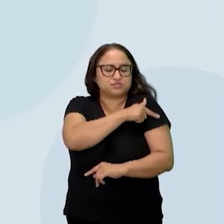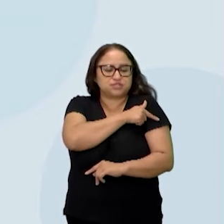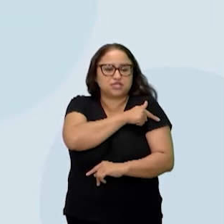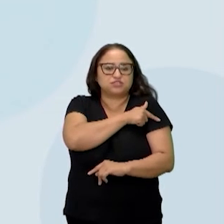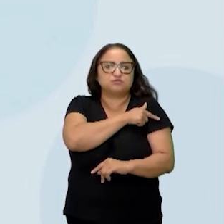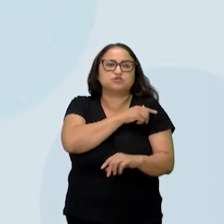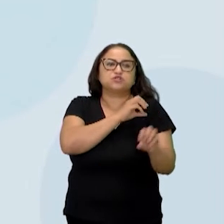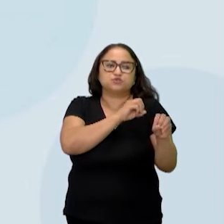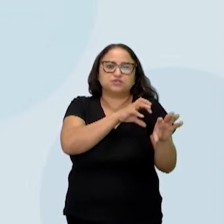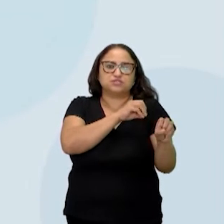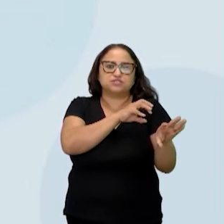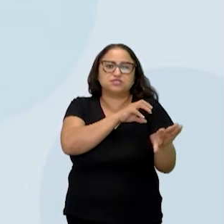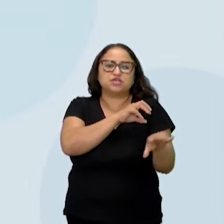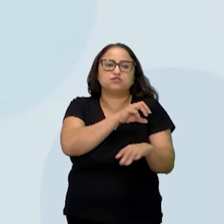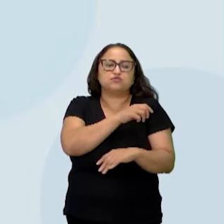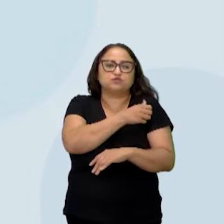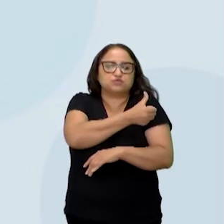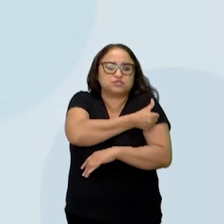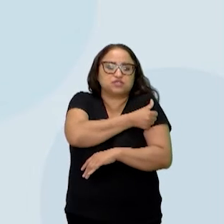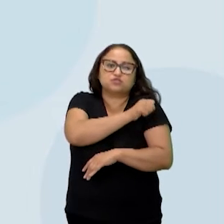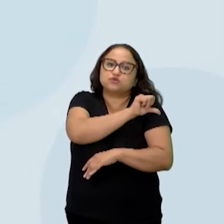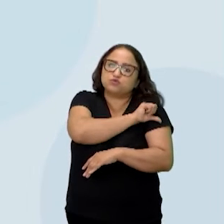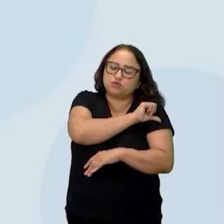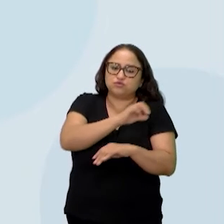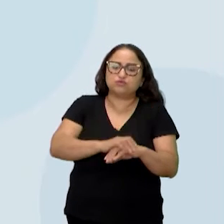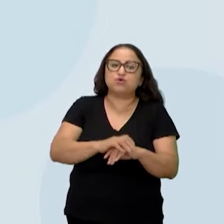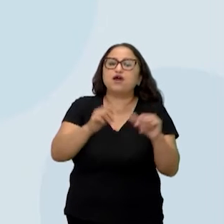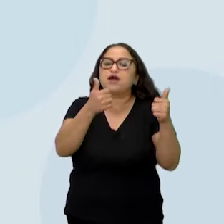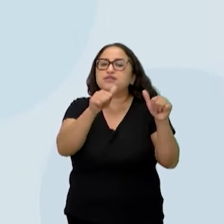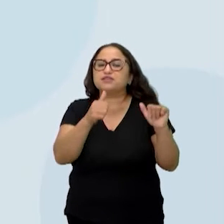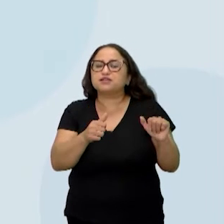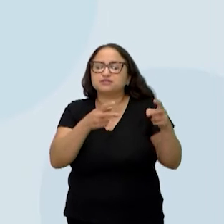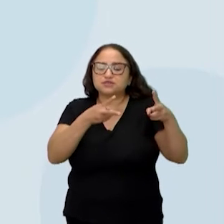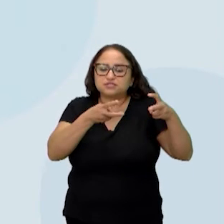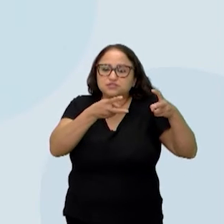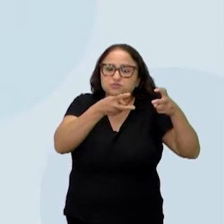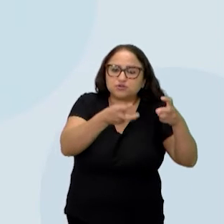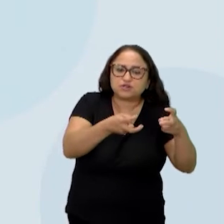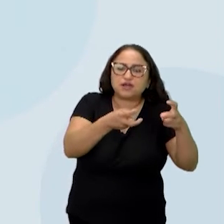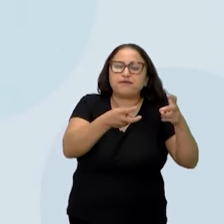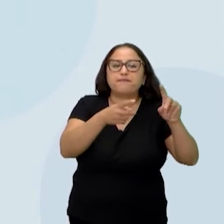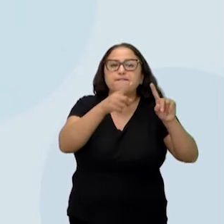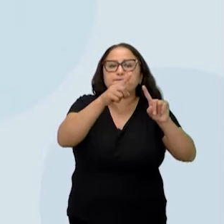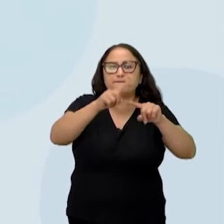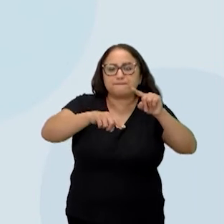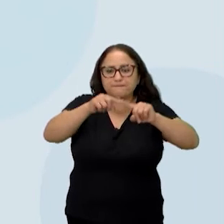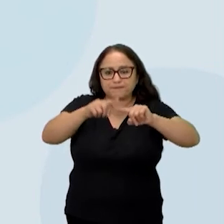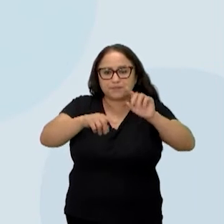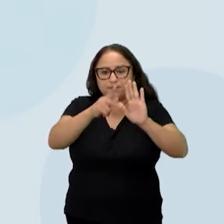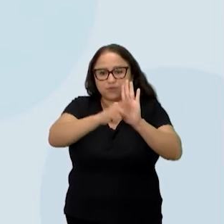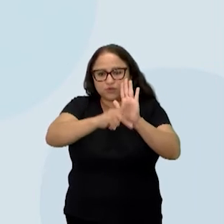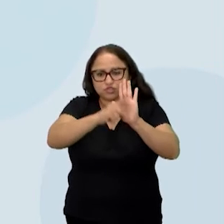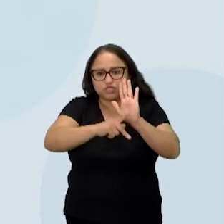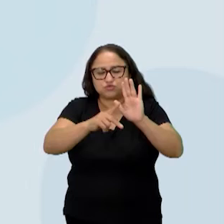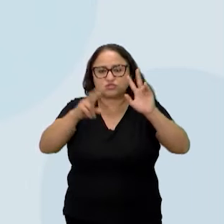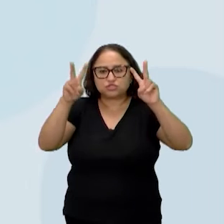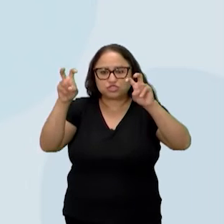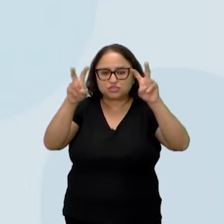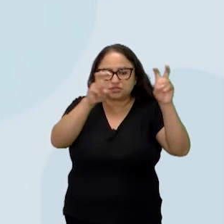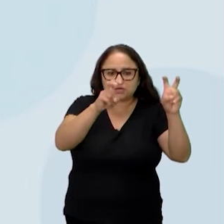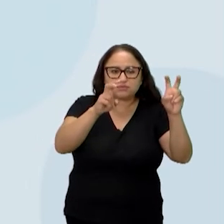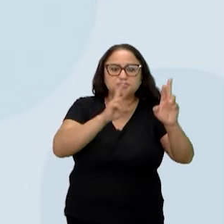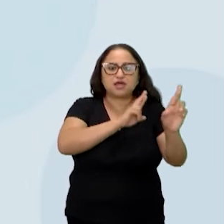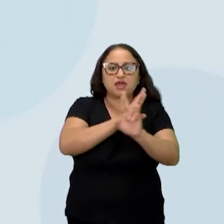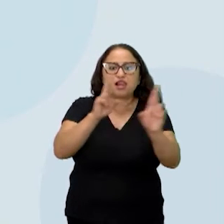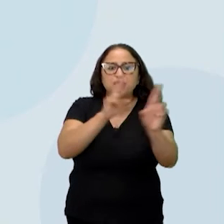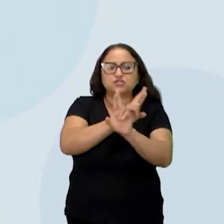ensino fundamental, que seria analisar e explorar em projetos temáticos as relações processuais entre diversas